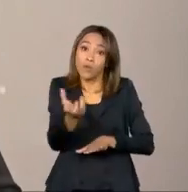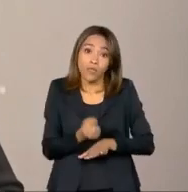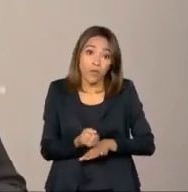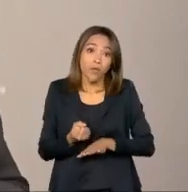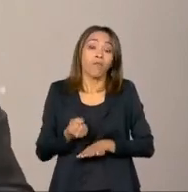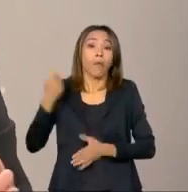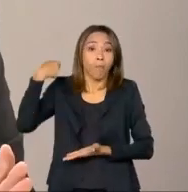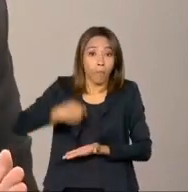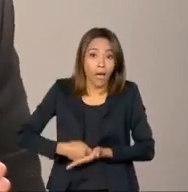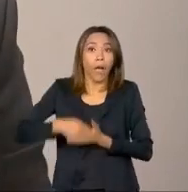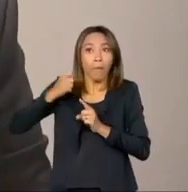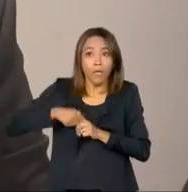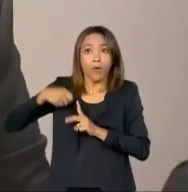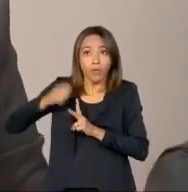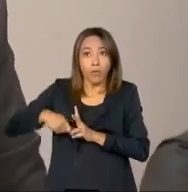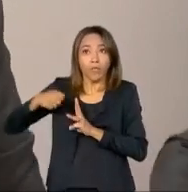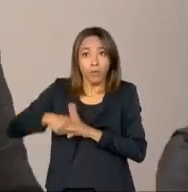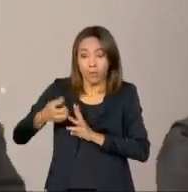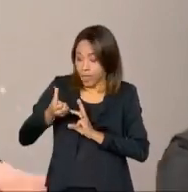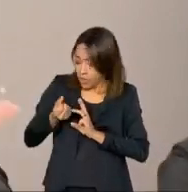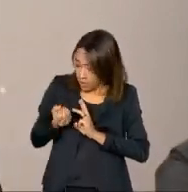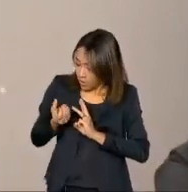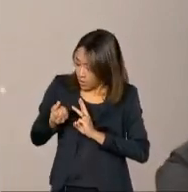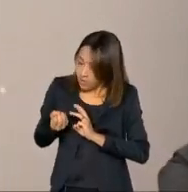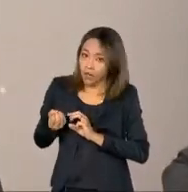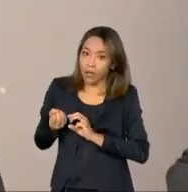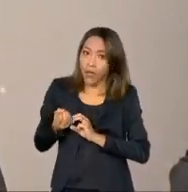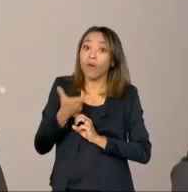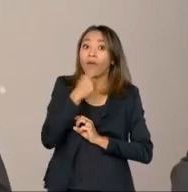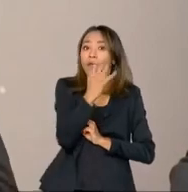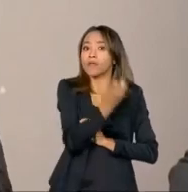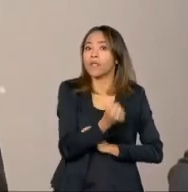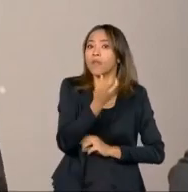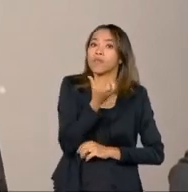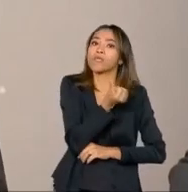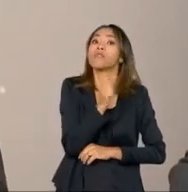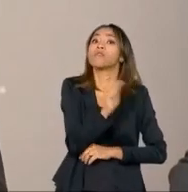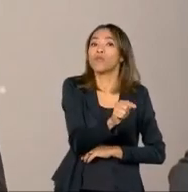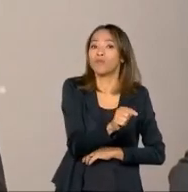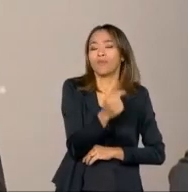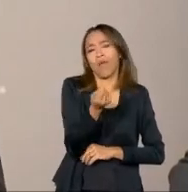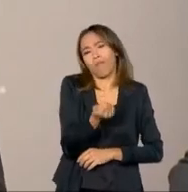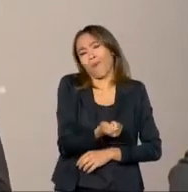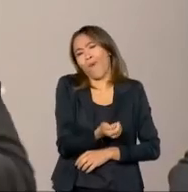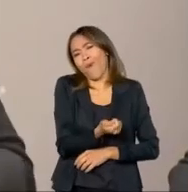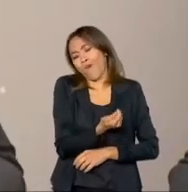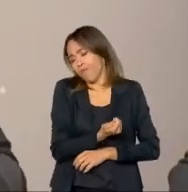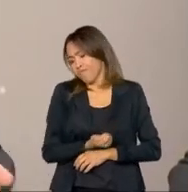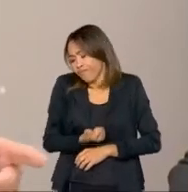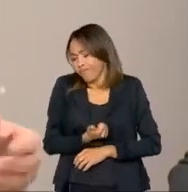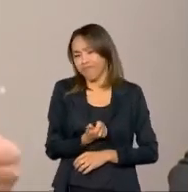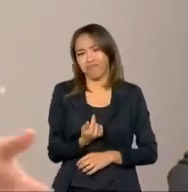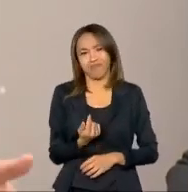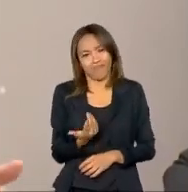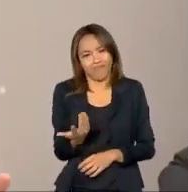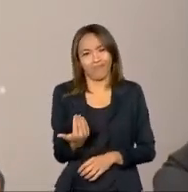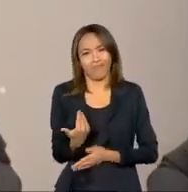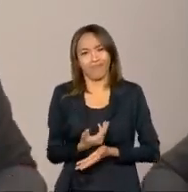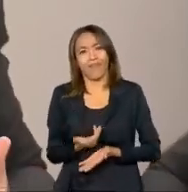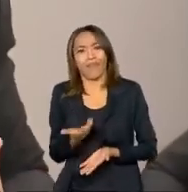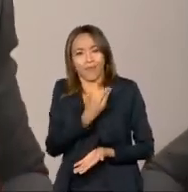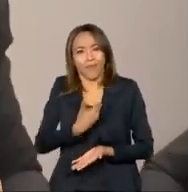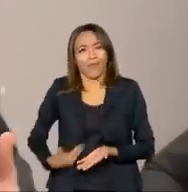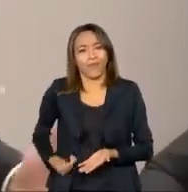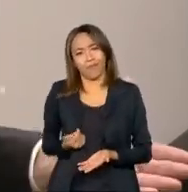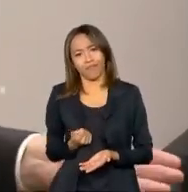mensalmente. Mas para quem recebe R$6.500 e está dentro dessa mesma faixa, passa a ser pouco, né? Muitas pessoas procuram a gente para falar: